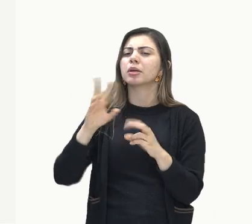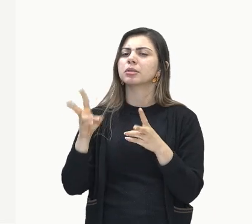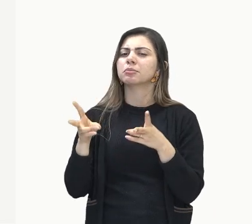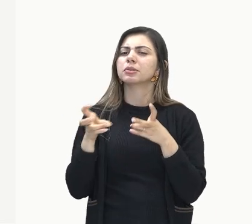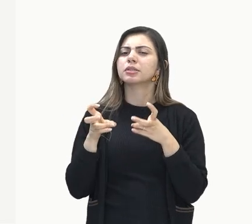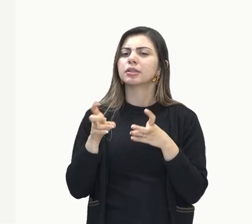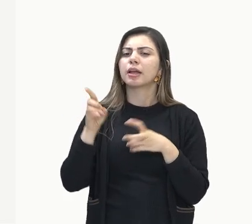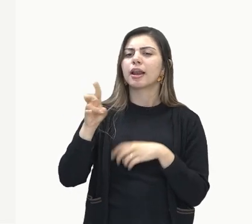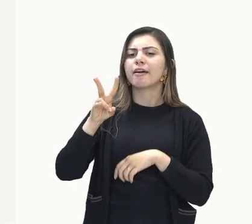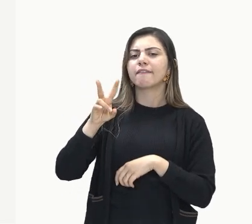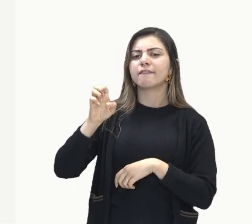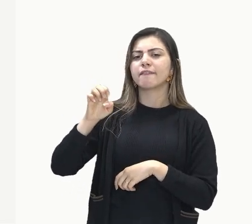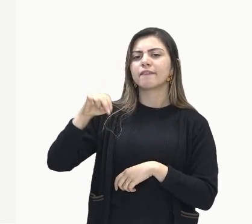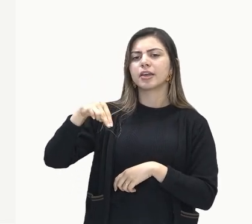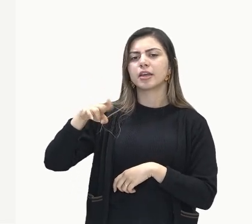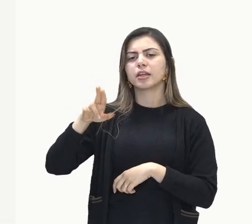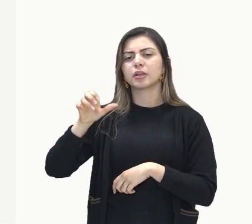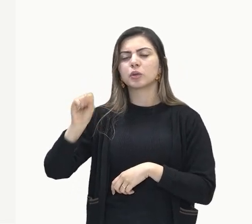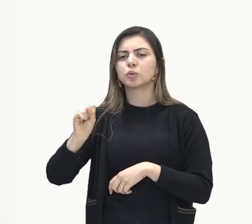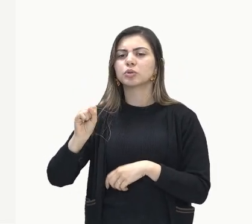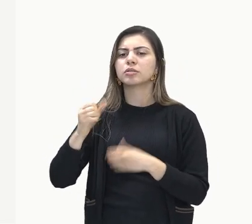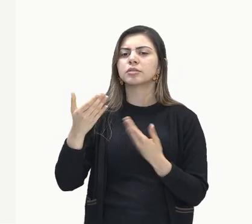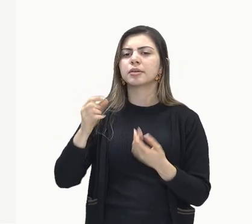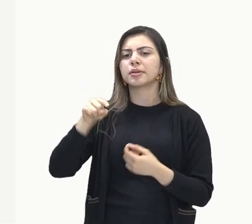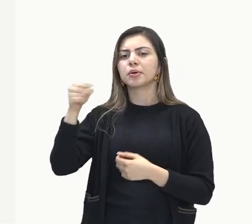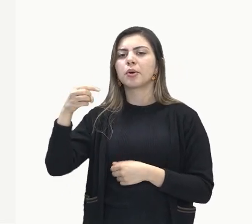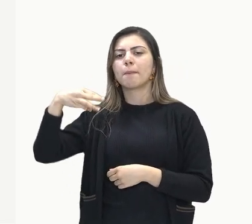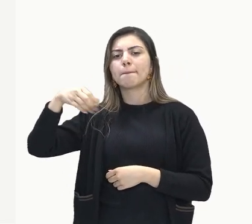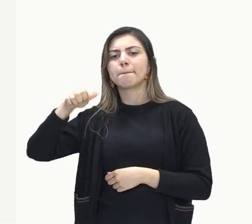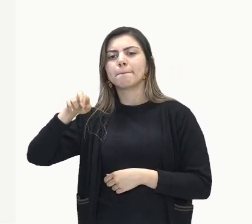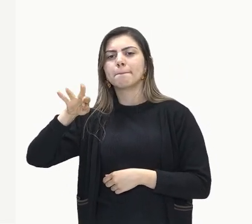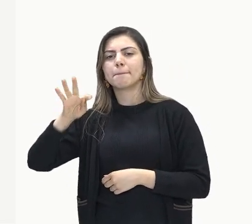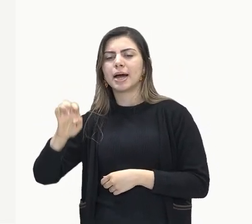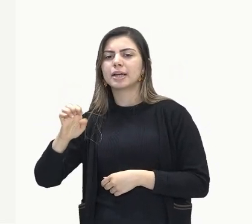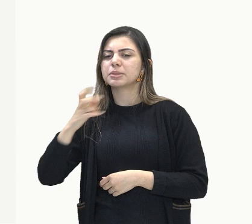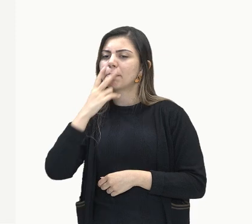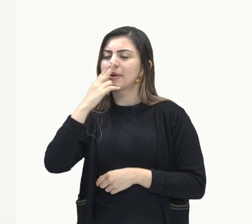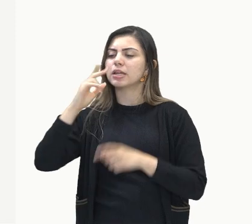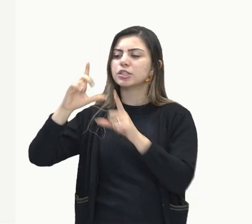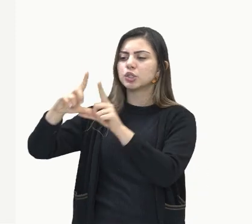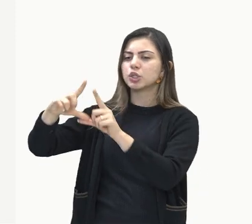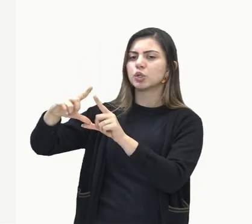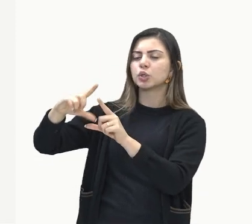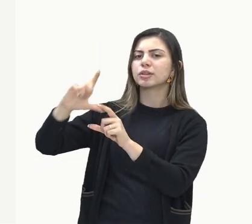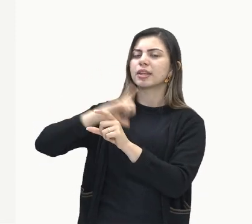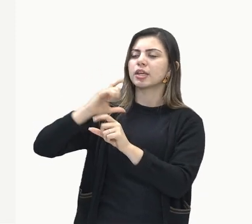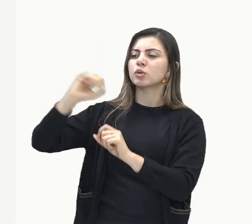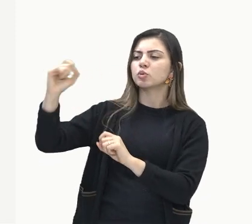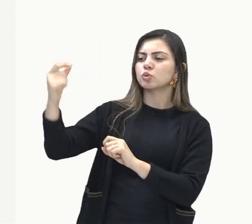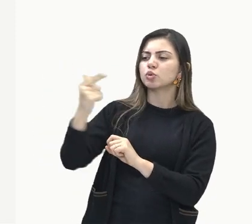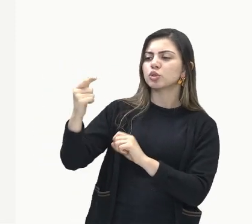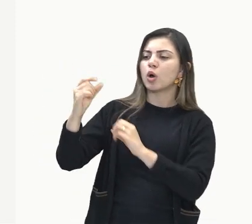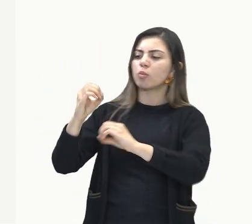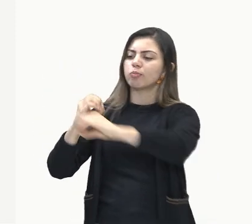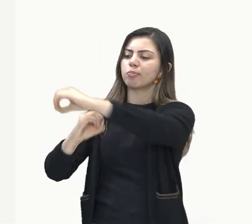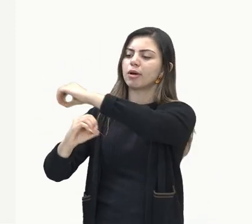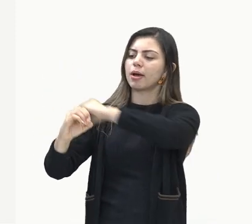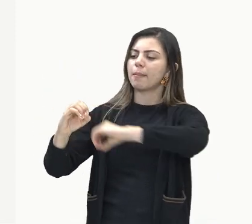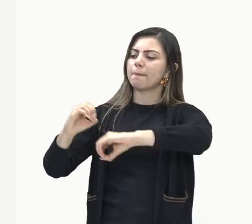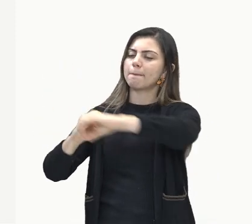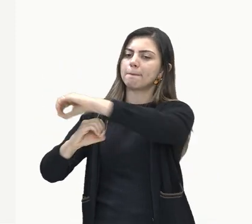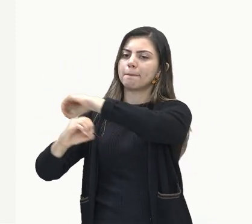em Vênus, Marte e Mercúrio estão girando lá em torno do Sol, e o Sol e todos esses planetas giravam em torno da